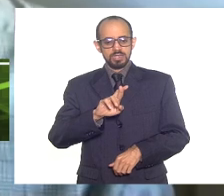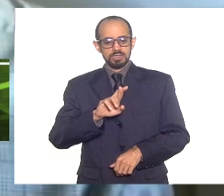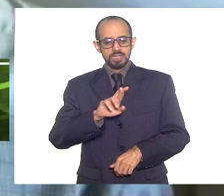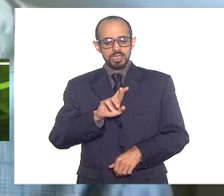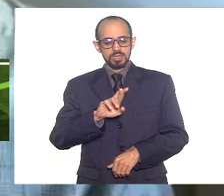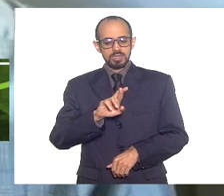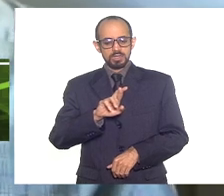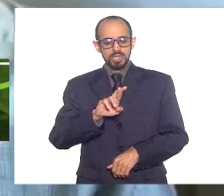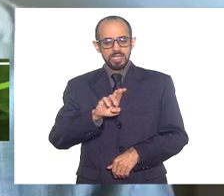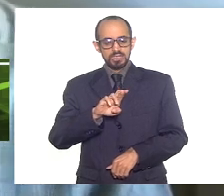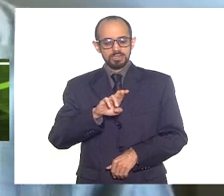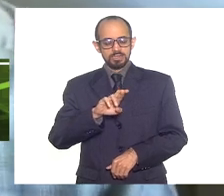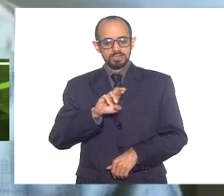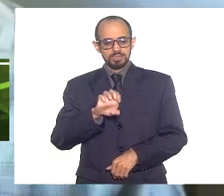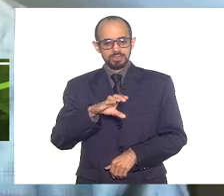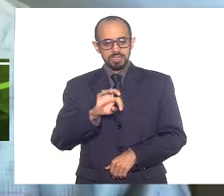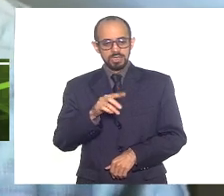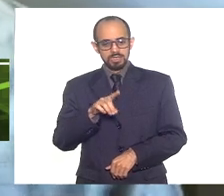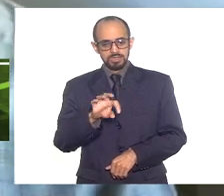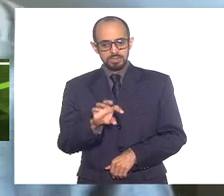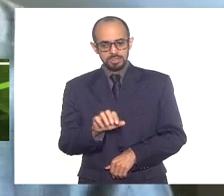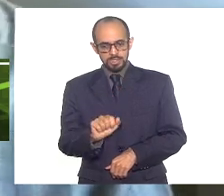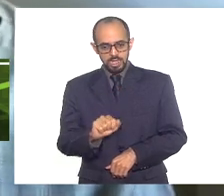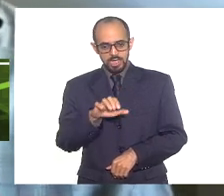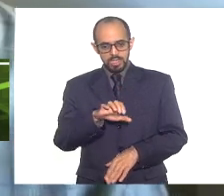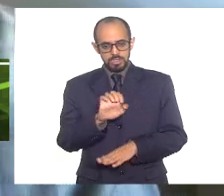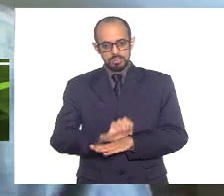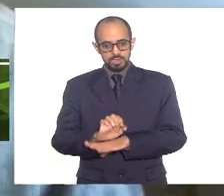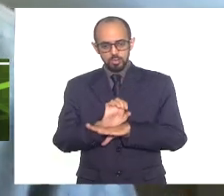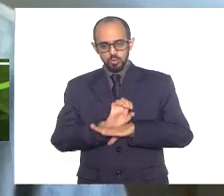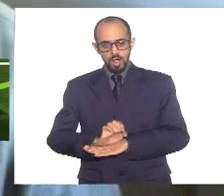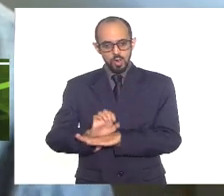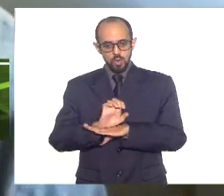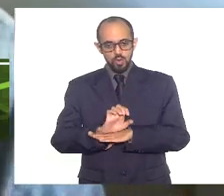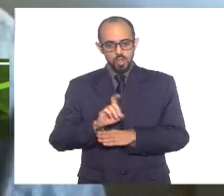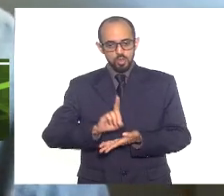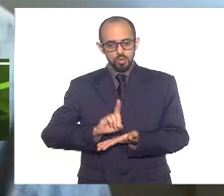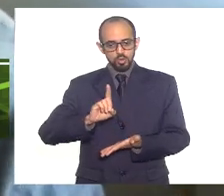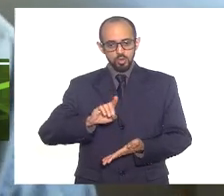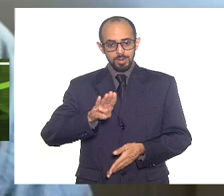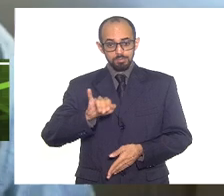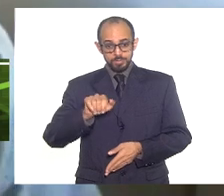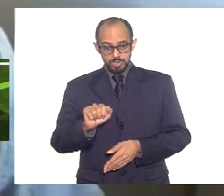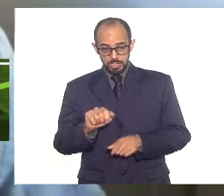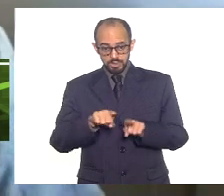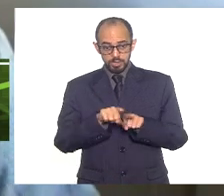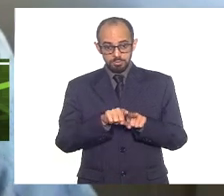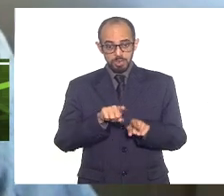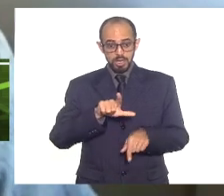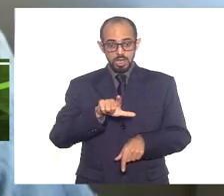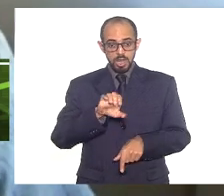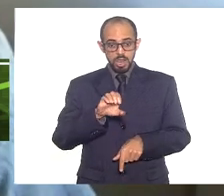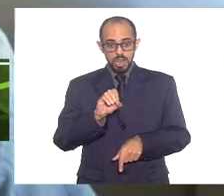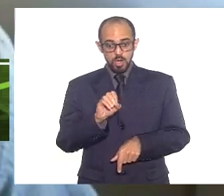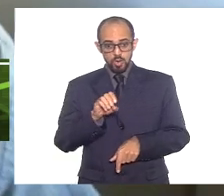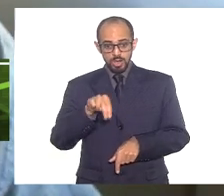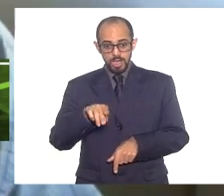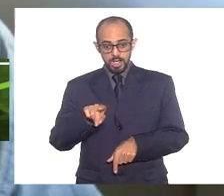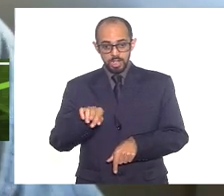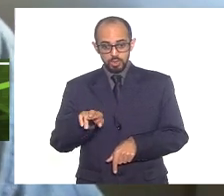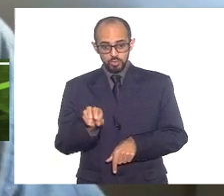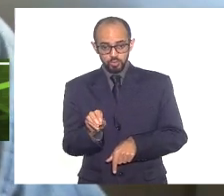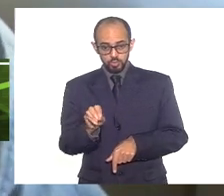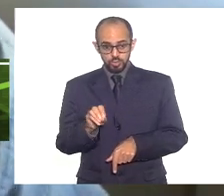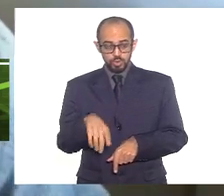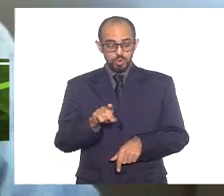doutora Bia e o doutor Leonardo. Pela Agência Nacional de Petróleo, doutor